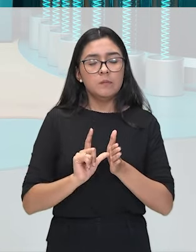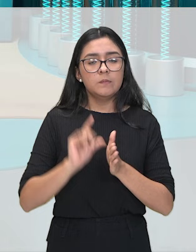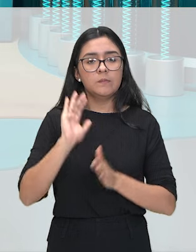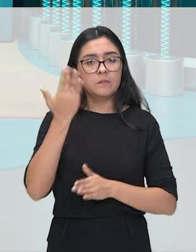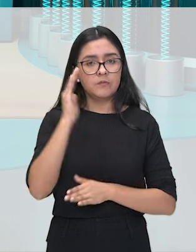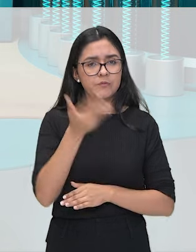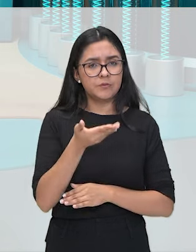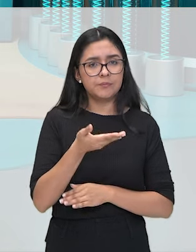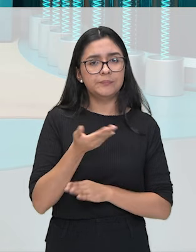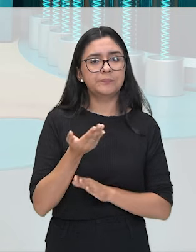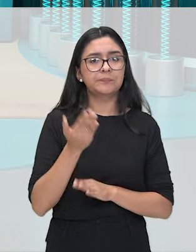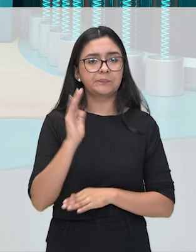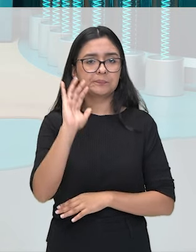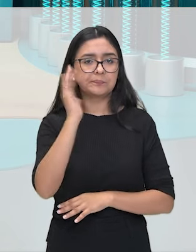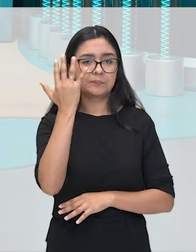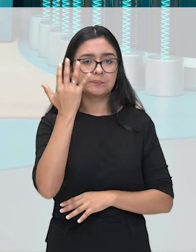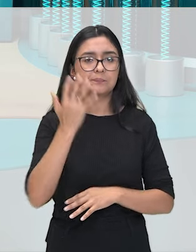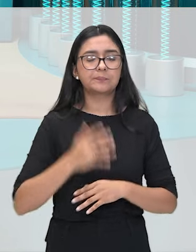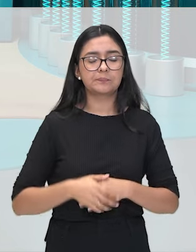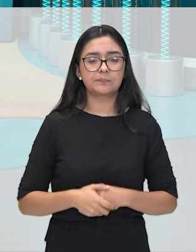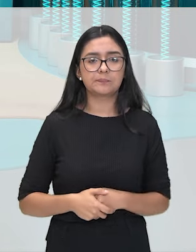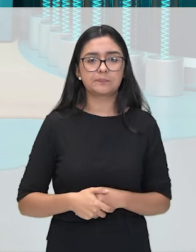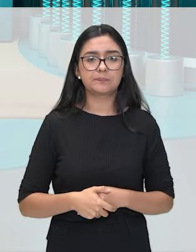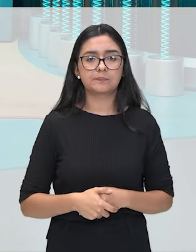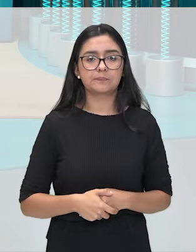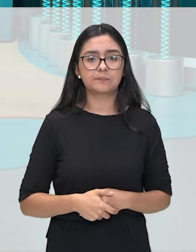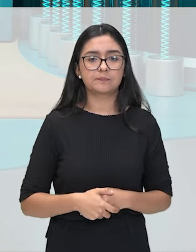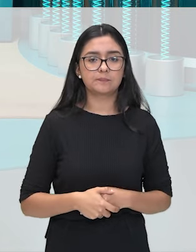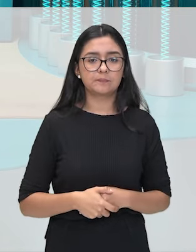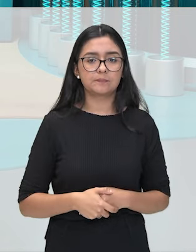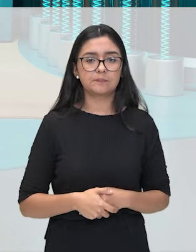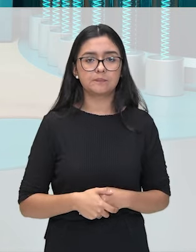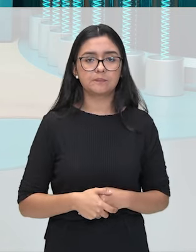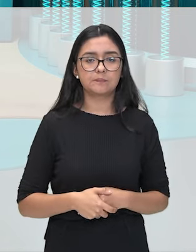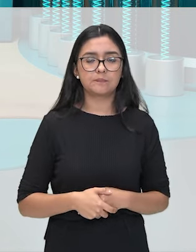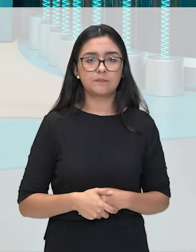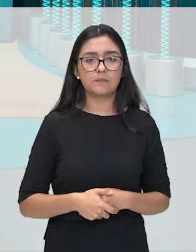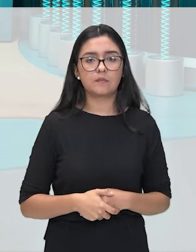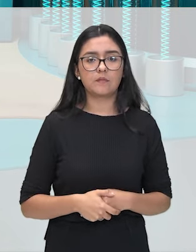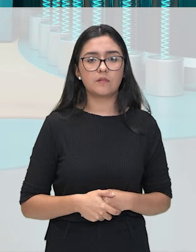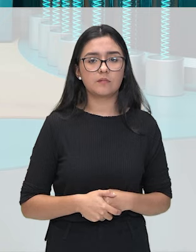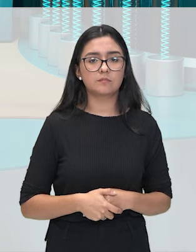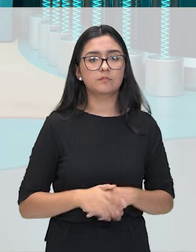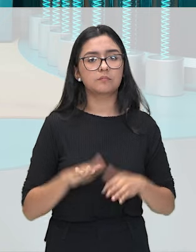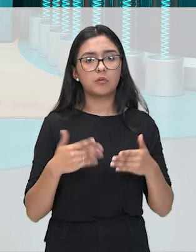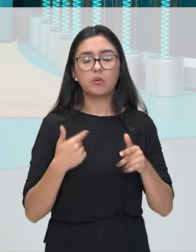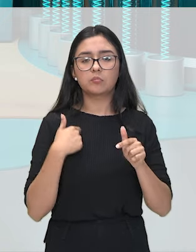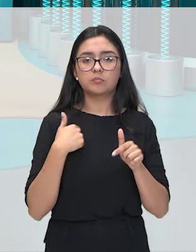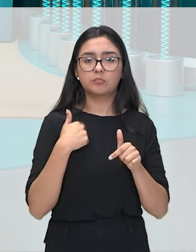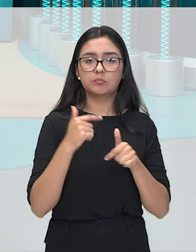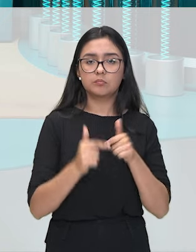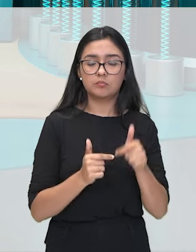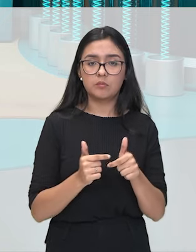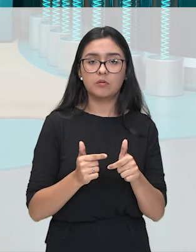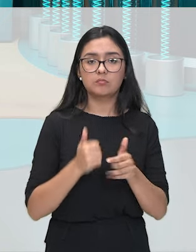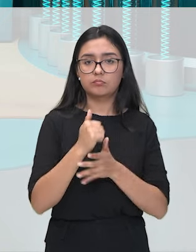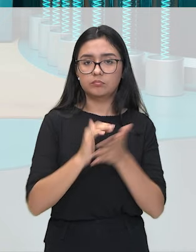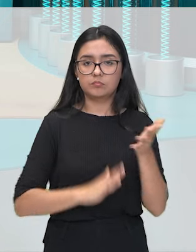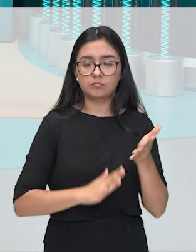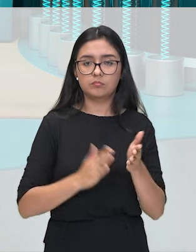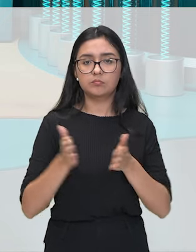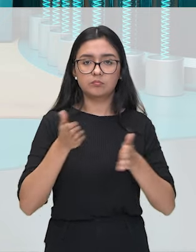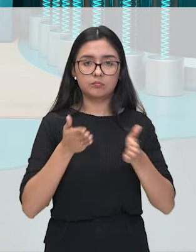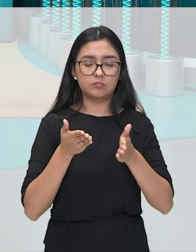acontecendo uma ação em que estava ocorrendo uma ação uma atividade naquele trechinho de tempo